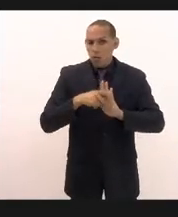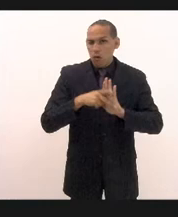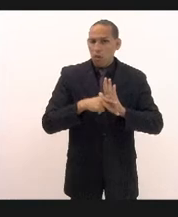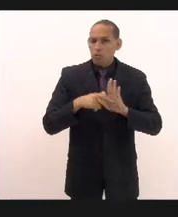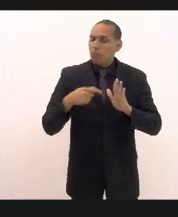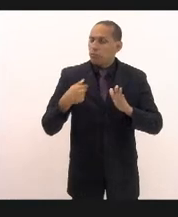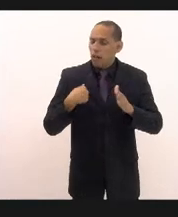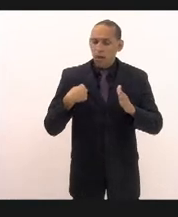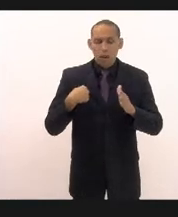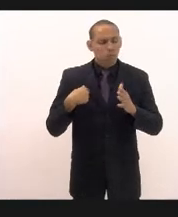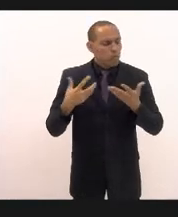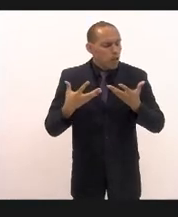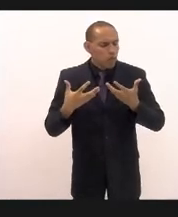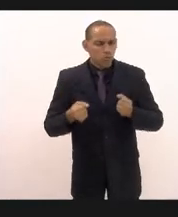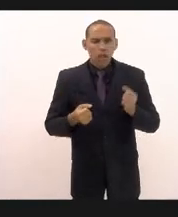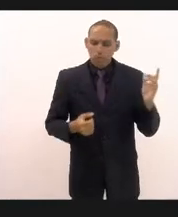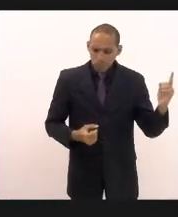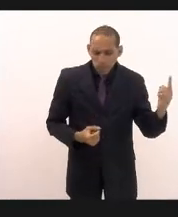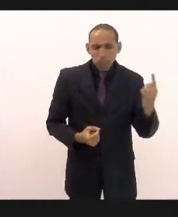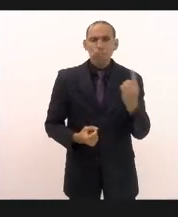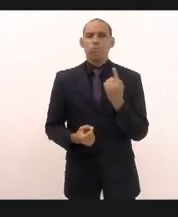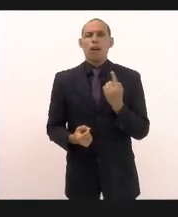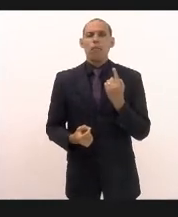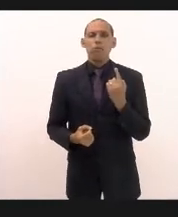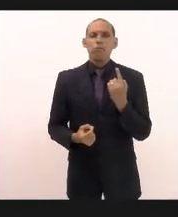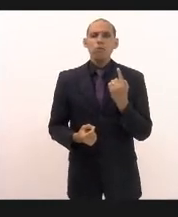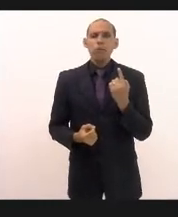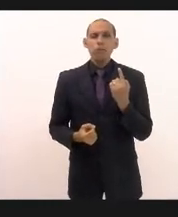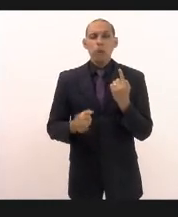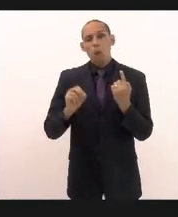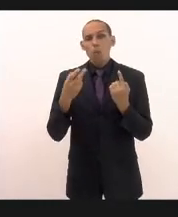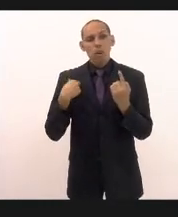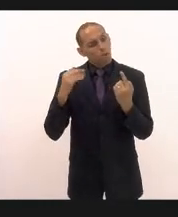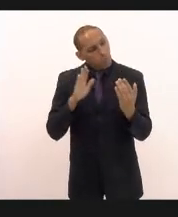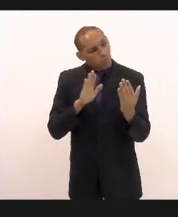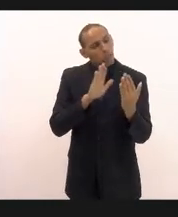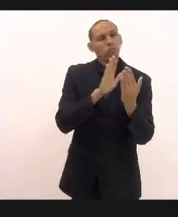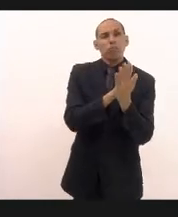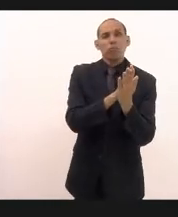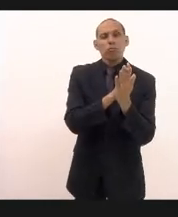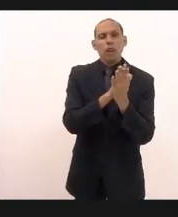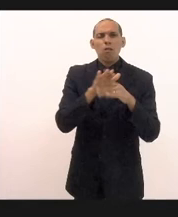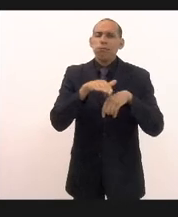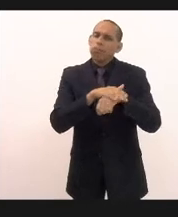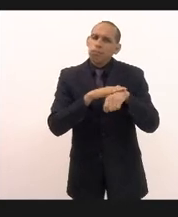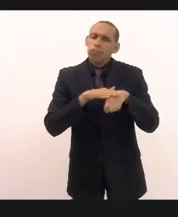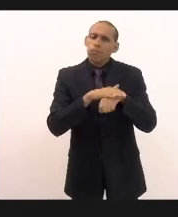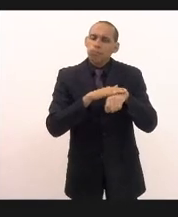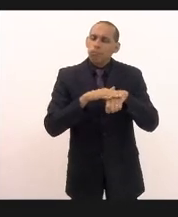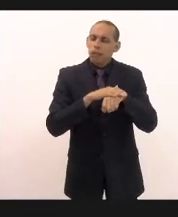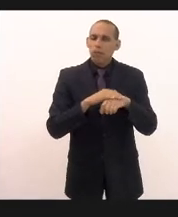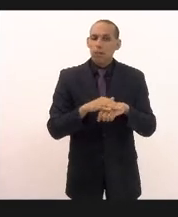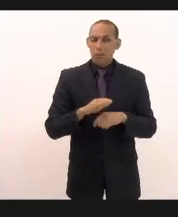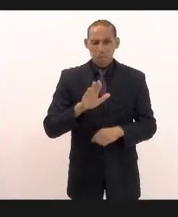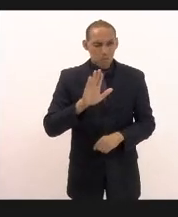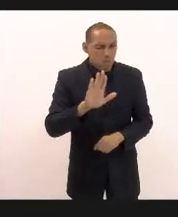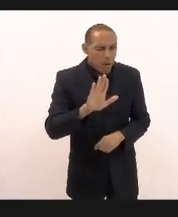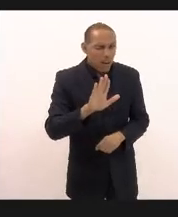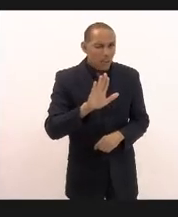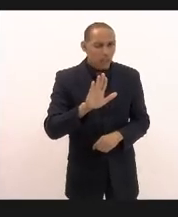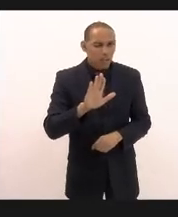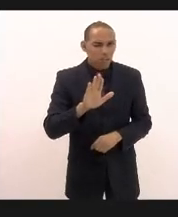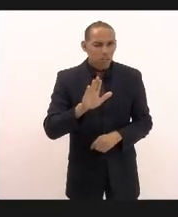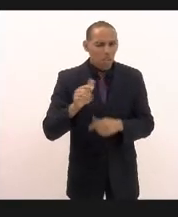eu abro a porta do meu gabinete ou vou ao encontro dessa pessoa e conversaremos. Agora, não vou